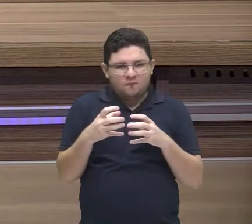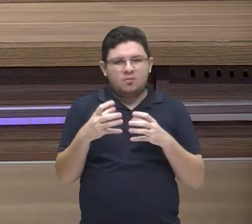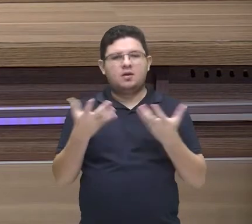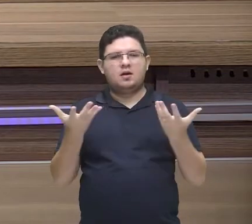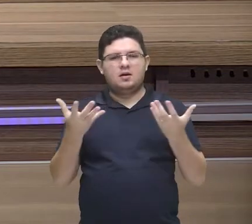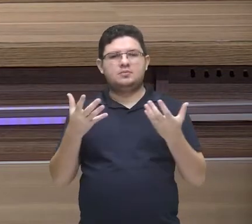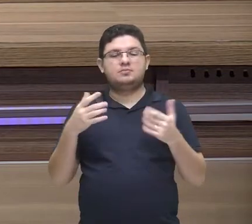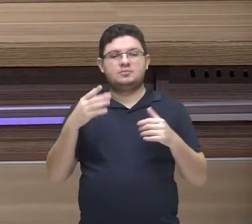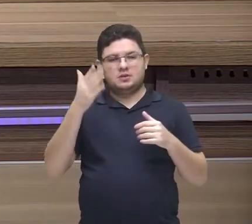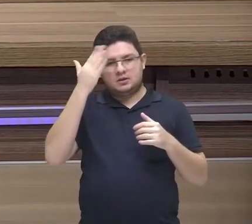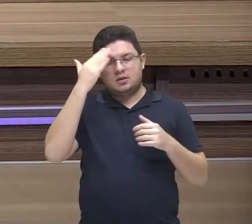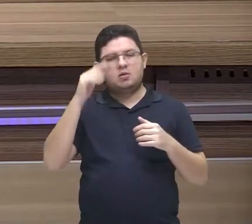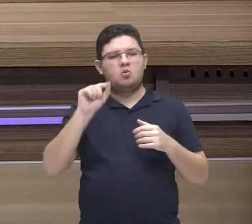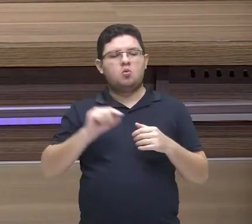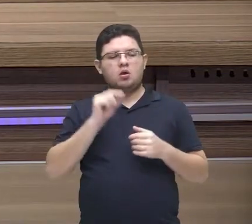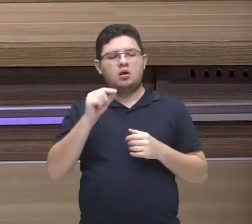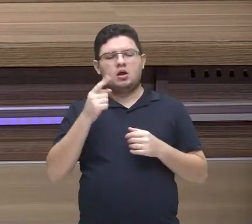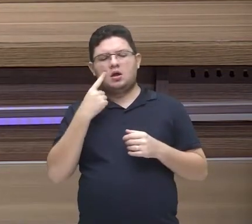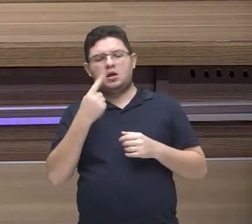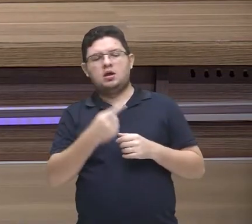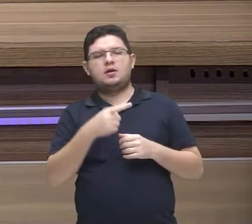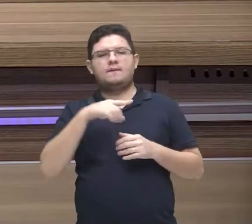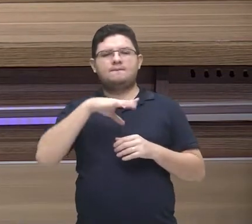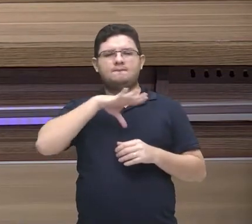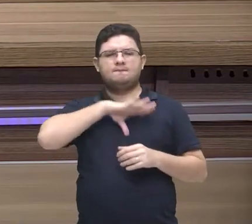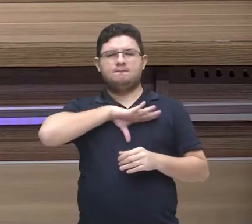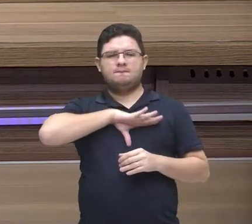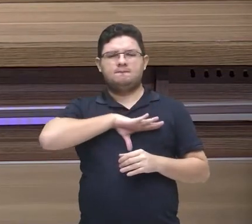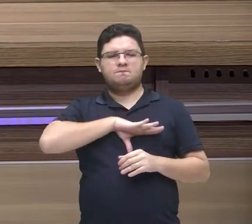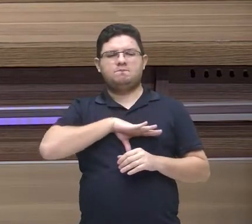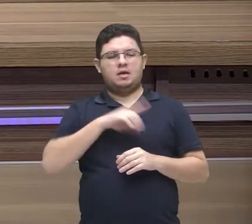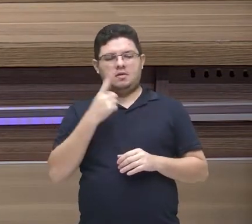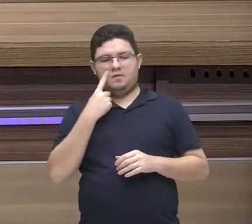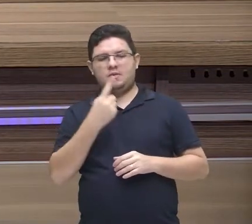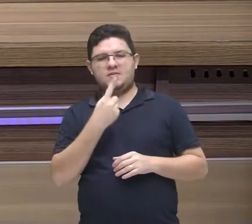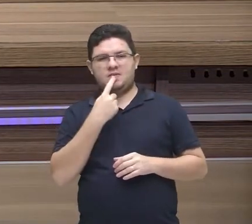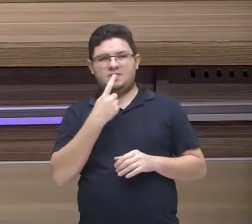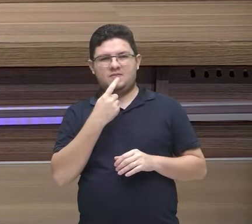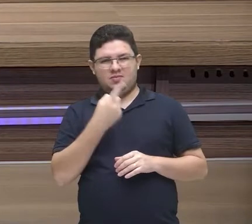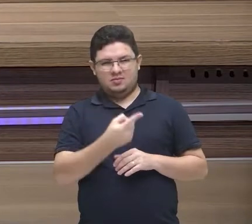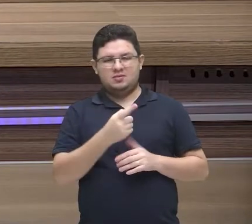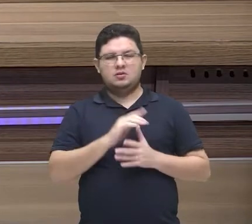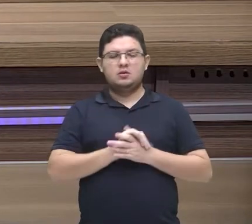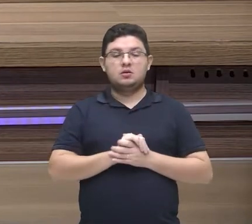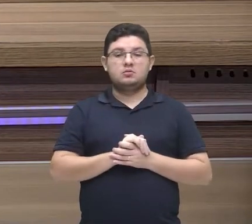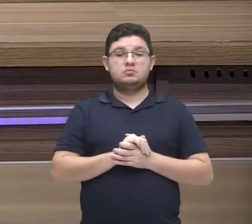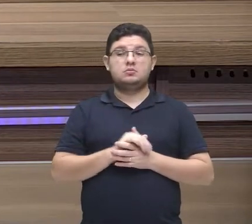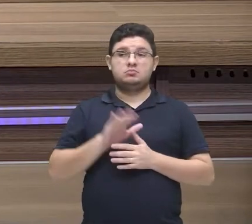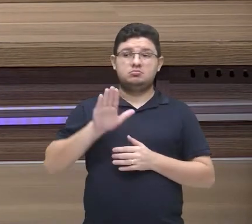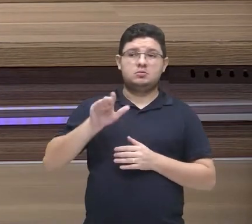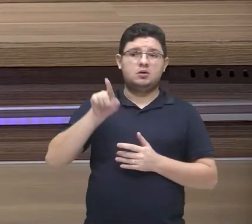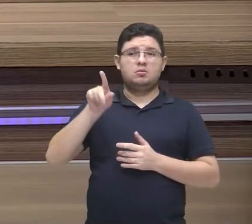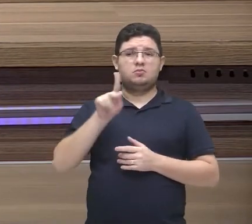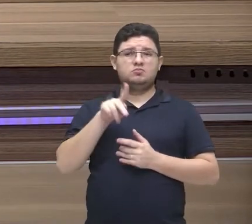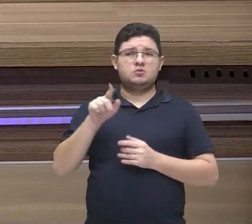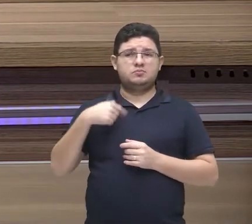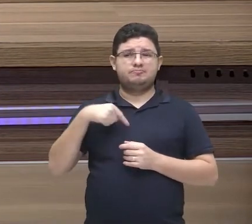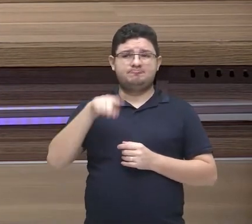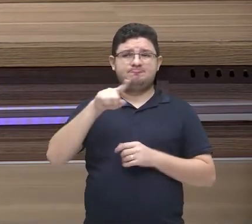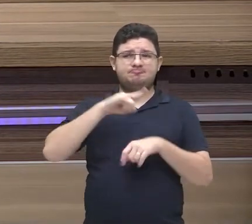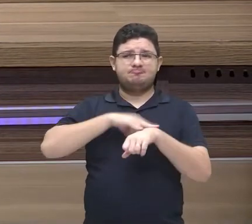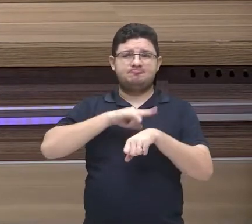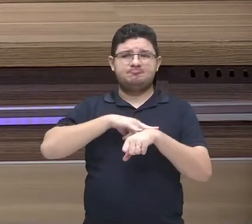ela tinha menstruado, estava aparecendo a mancha na roupa. Aí ela chegou, professor, preciso ir no banheiro. Aí vou ter que sair da